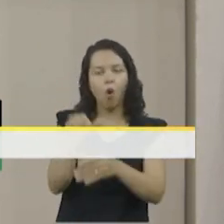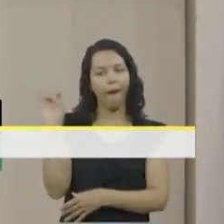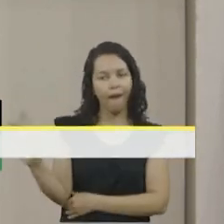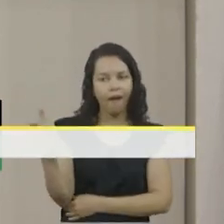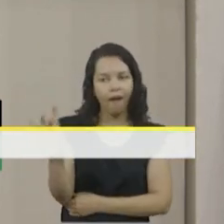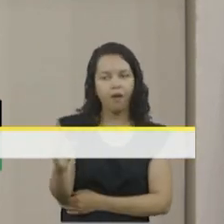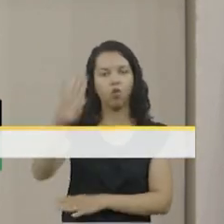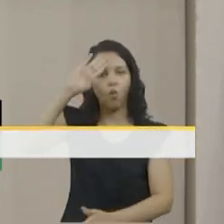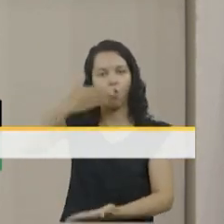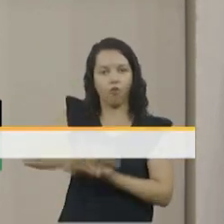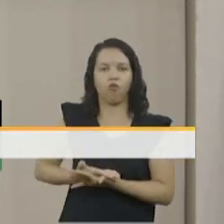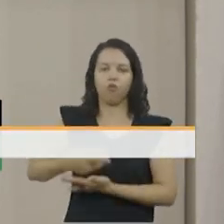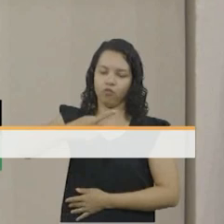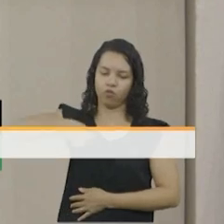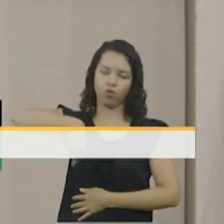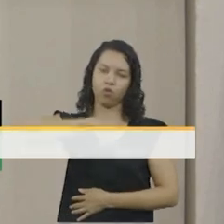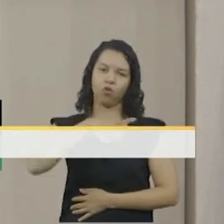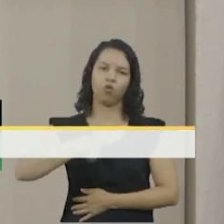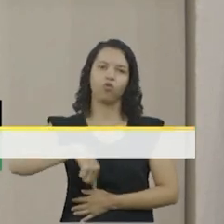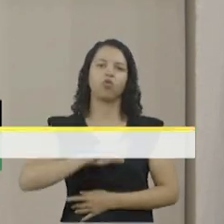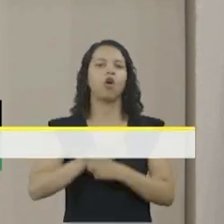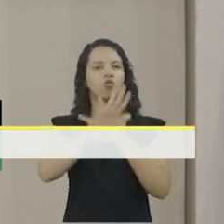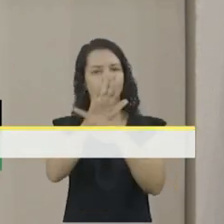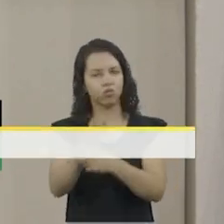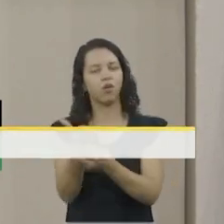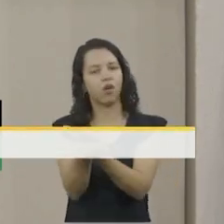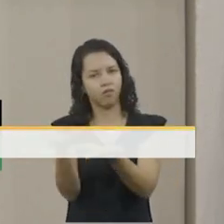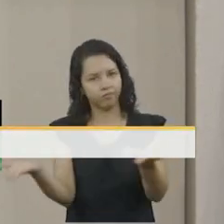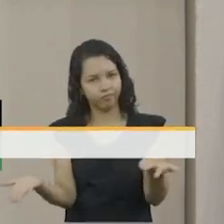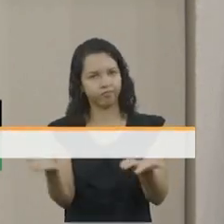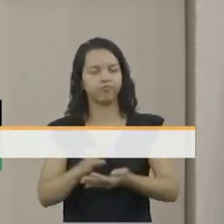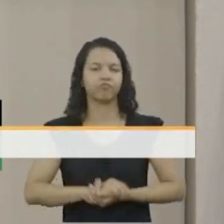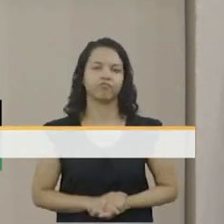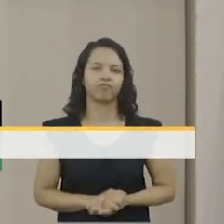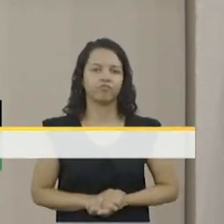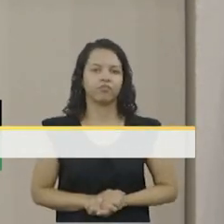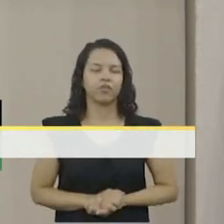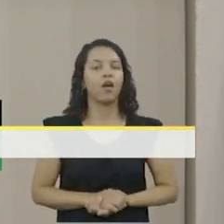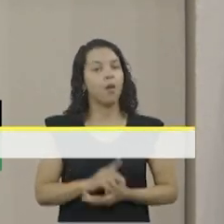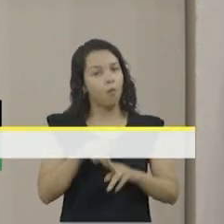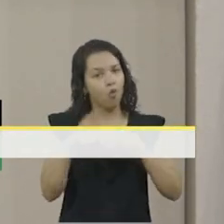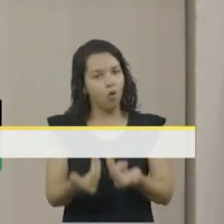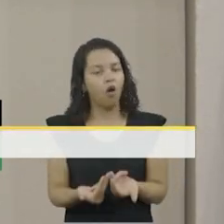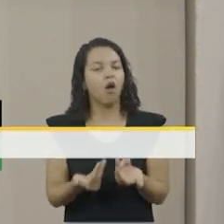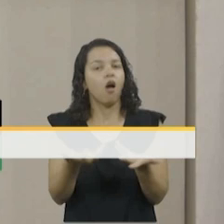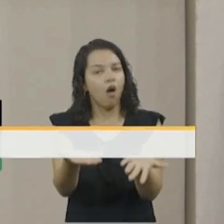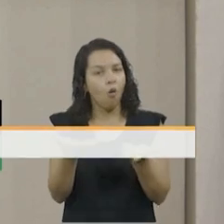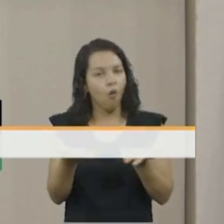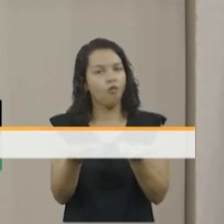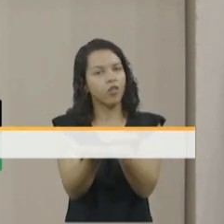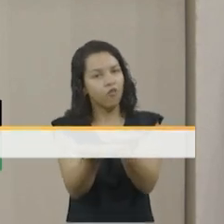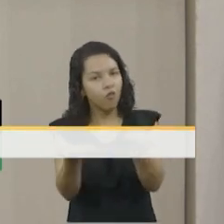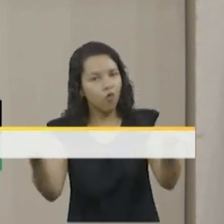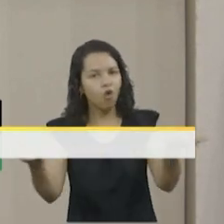fazer um trabalho de excelência por eles e pelo nosso estado catarinense. Nesta linha, quero convidar a todos para que juntos